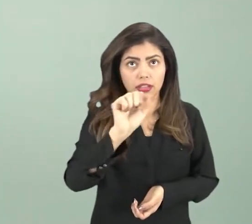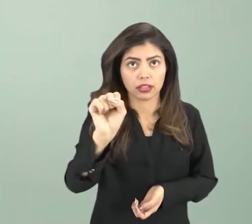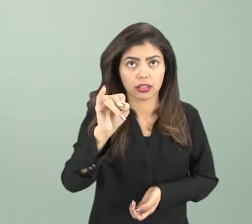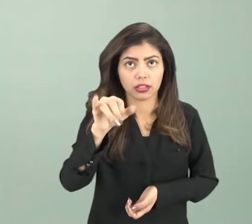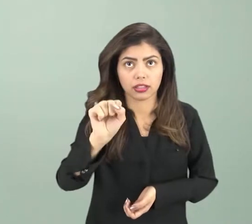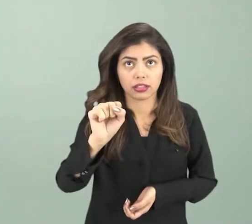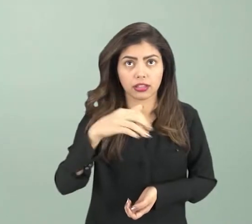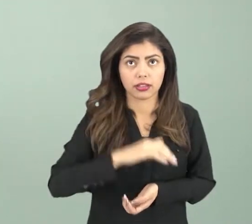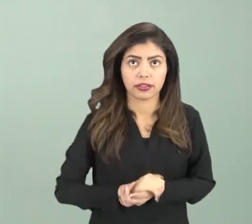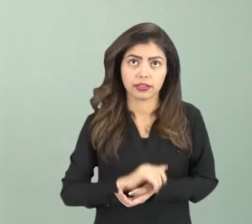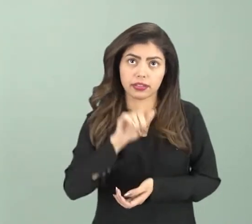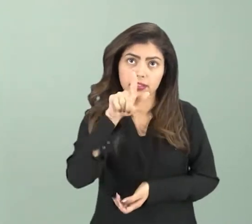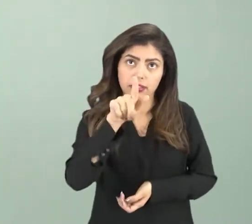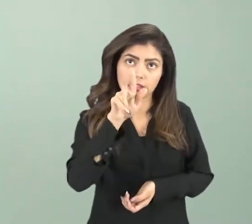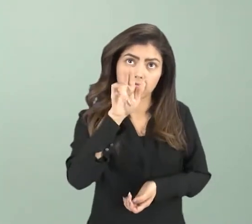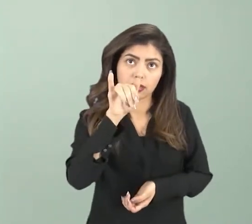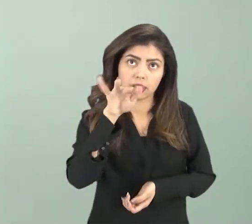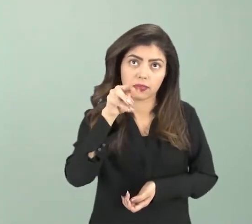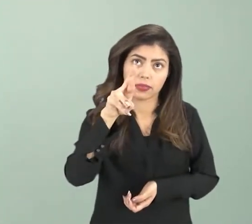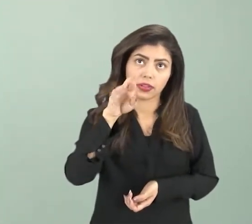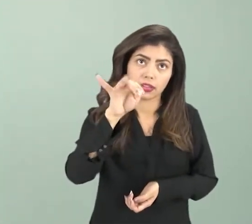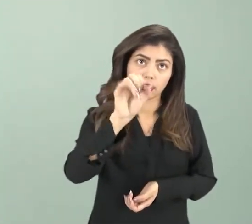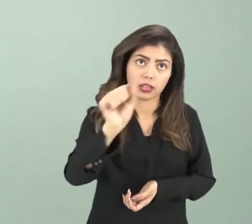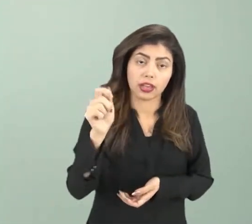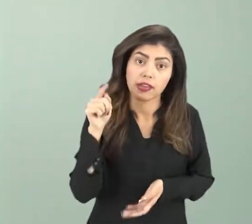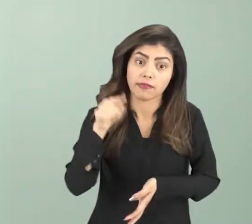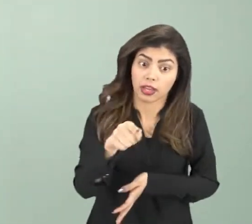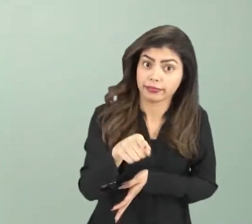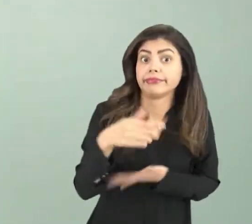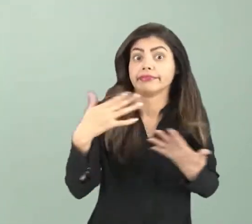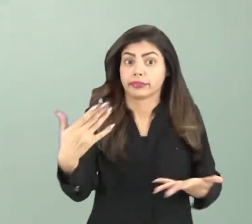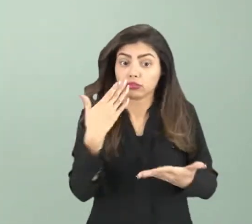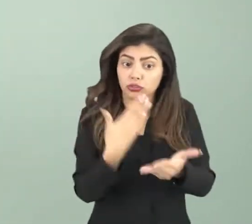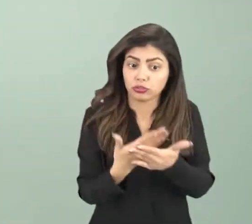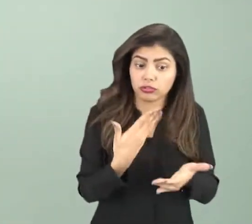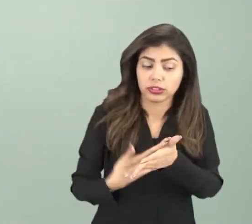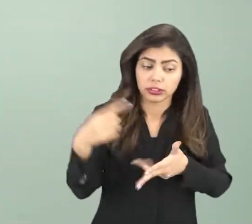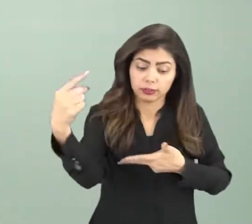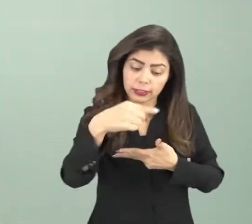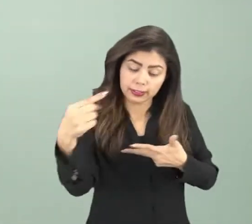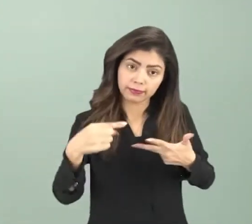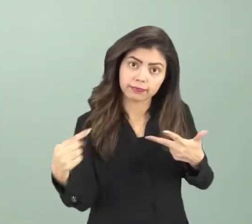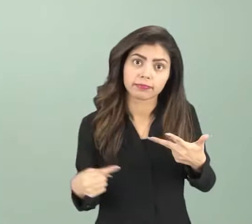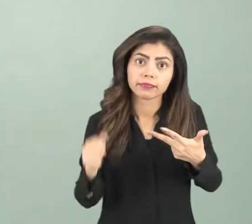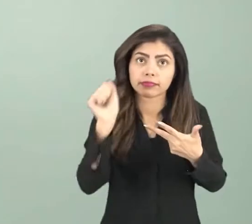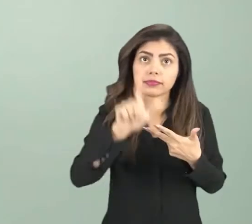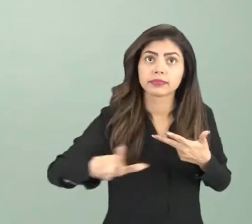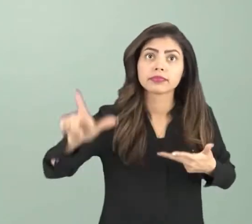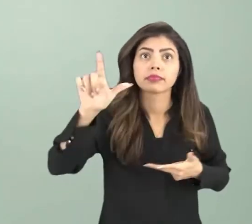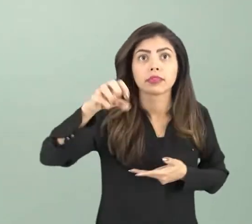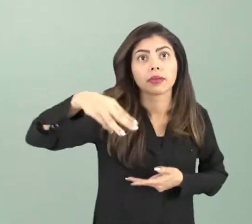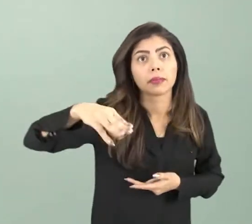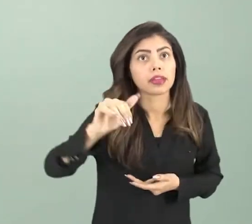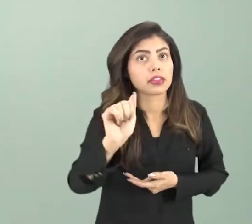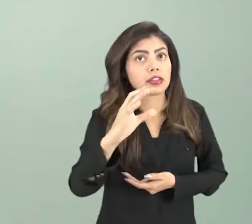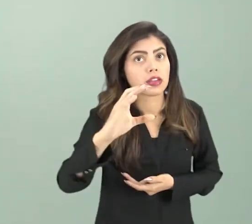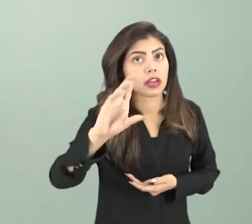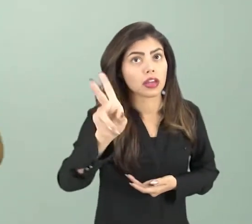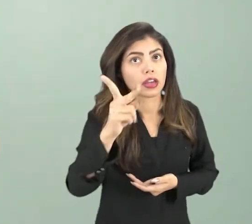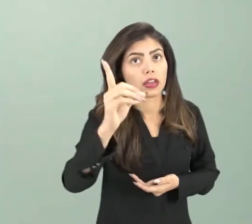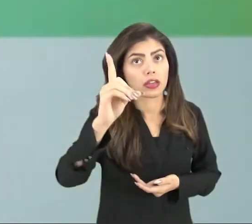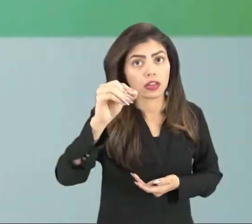aí? Vai fazer a prova? Machado de Assis na veia. Vai lá ler Machado de Assis. E Machado de Assis é aquela